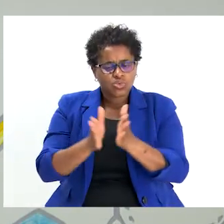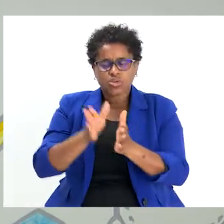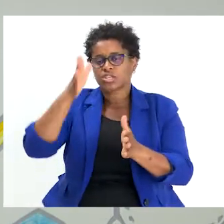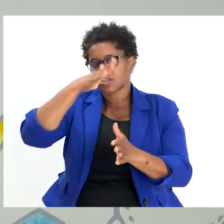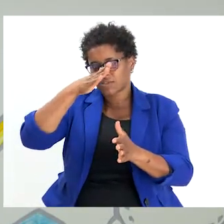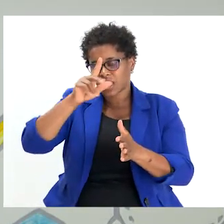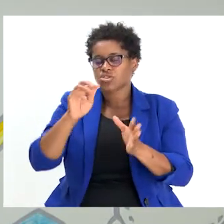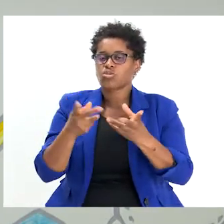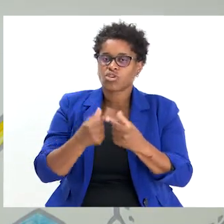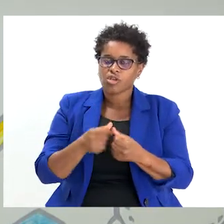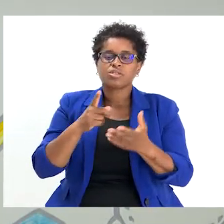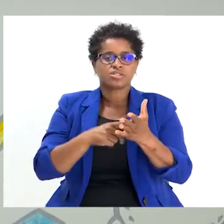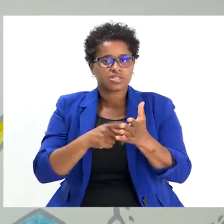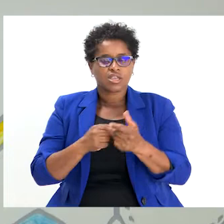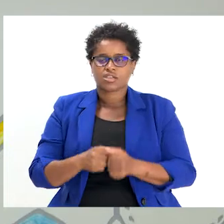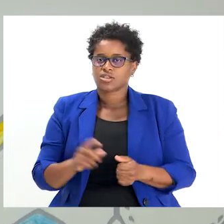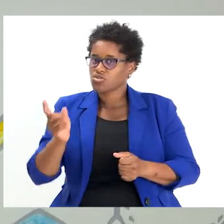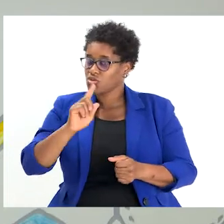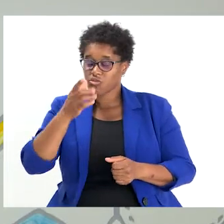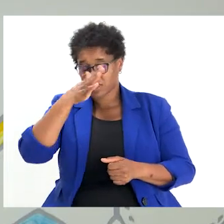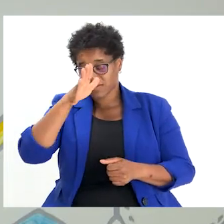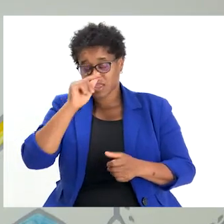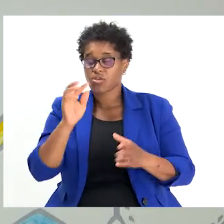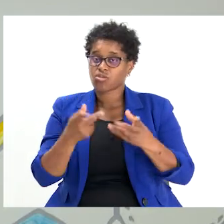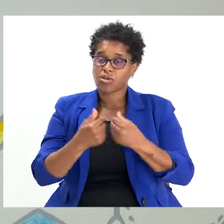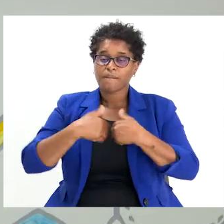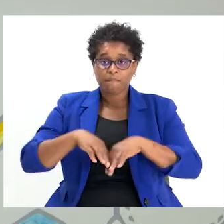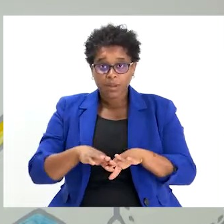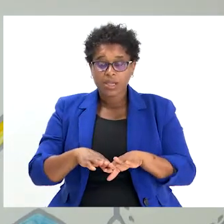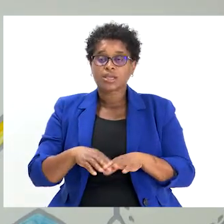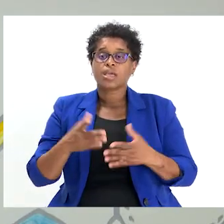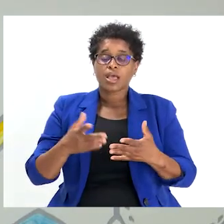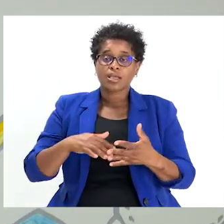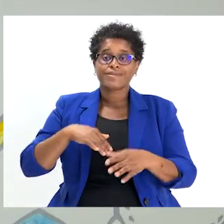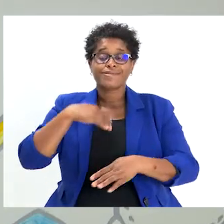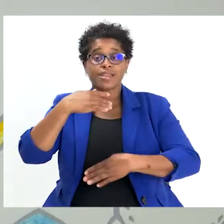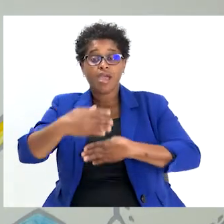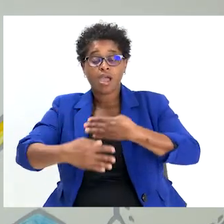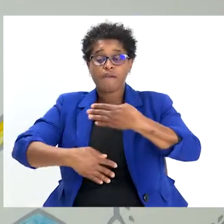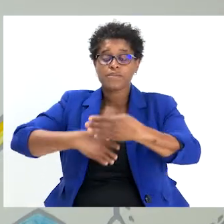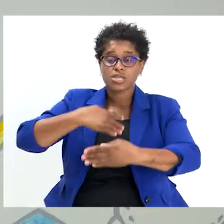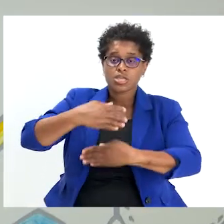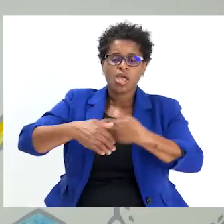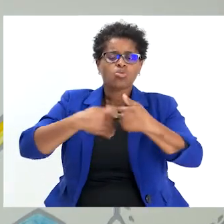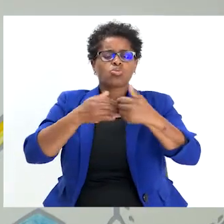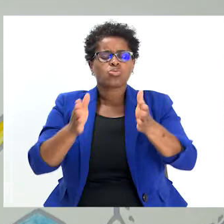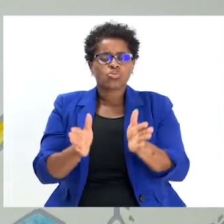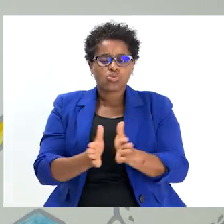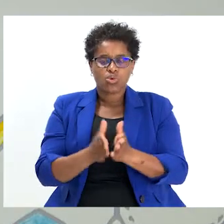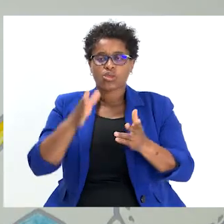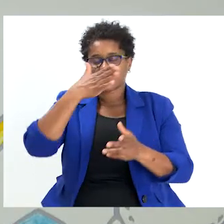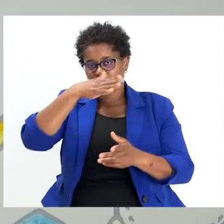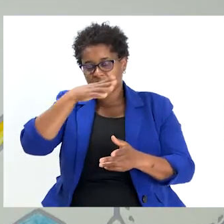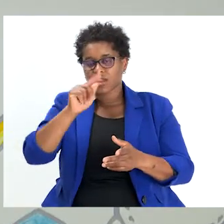atividades econômicas, a necessidade não é uma atividade econômica, mas ela é que dinamiza toda a